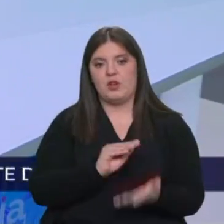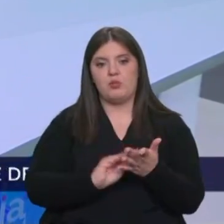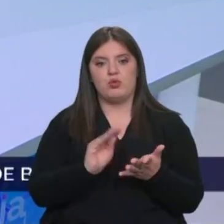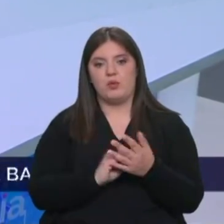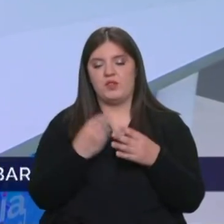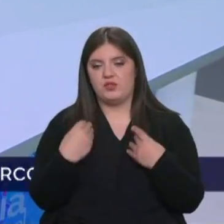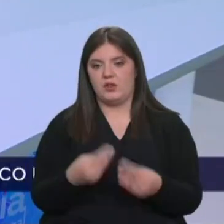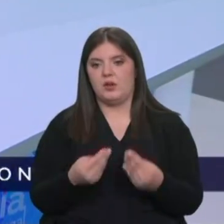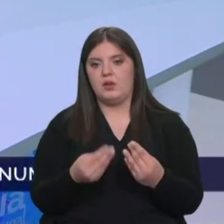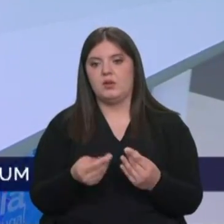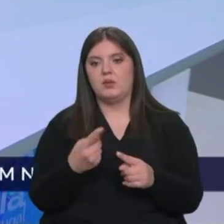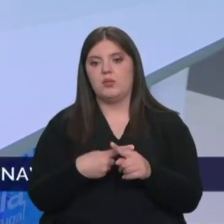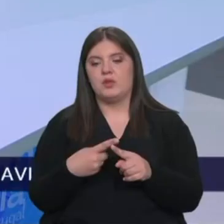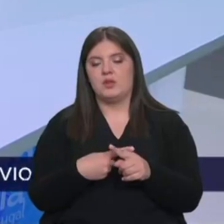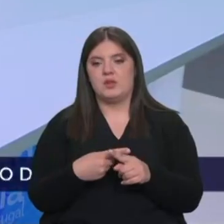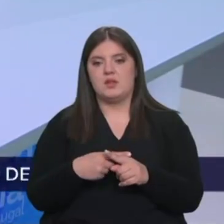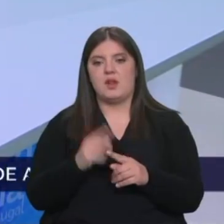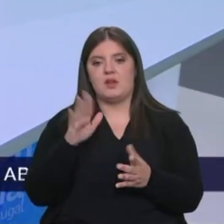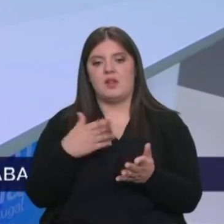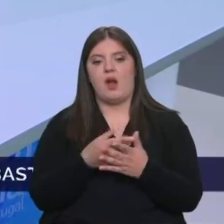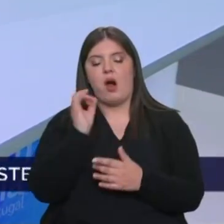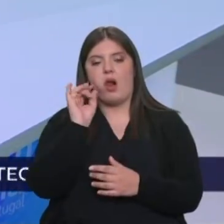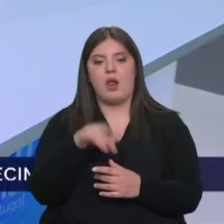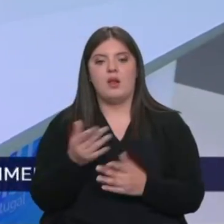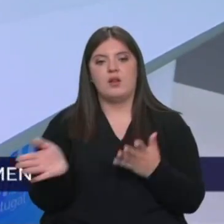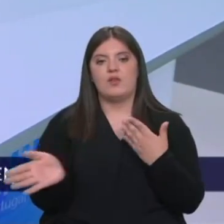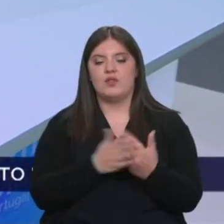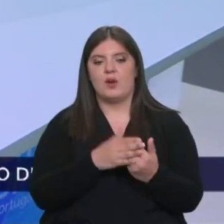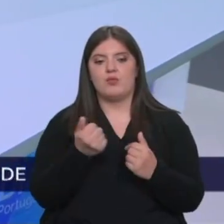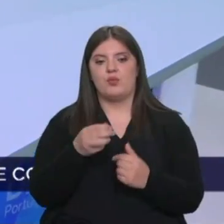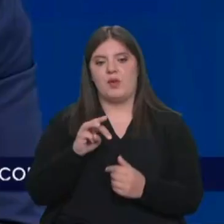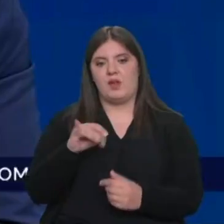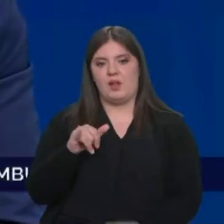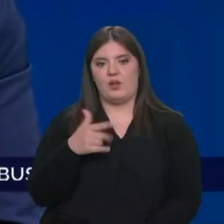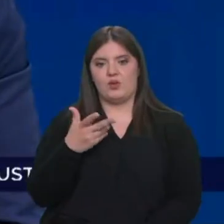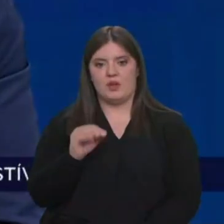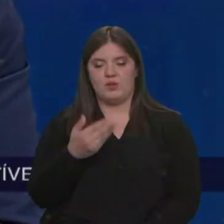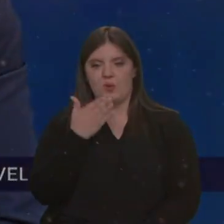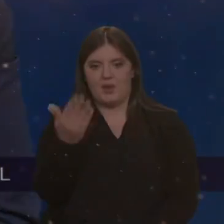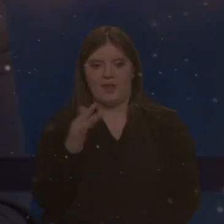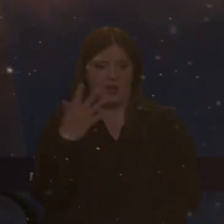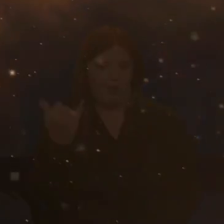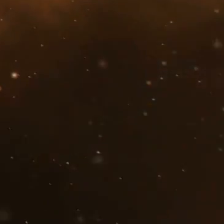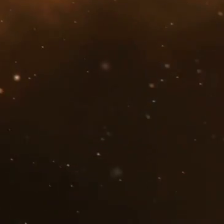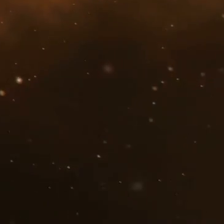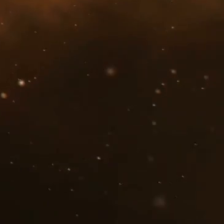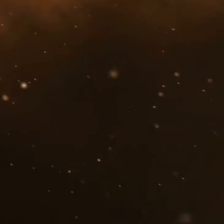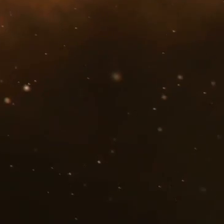muito interessante. Fica aqui a sugestão. E assim fechamos. Miguel Gonçalves, obrigado. Até à próxima.